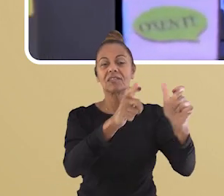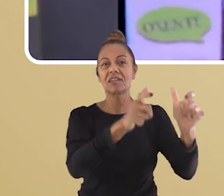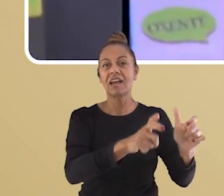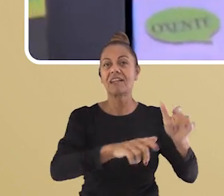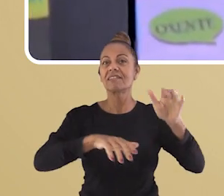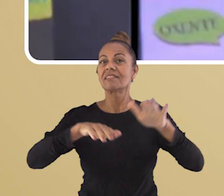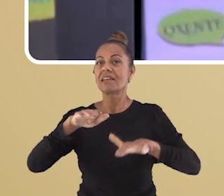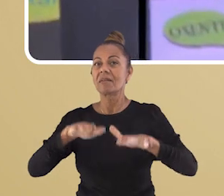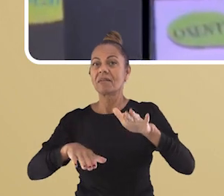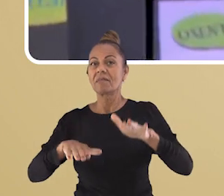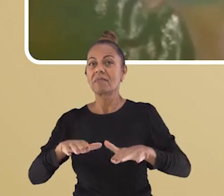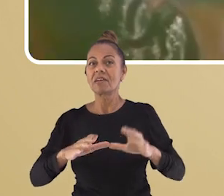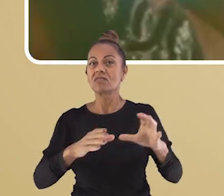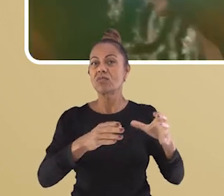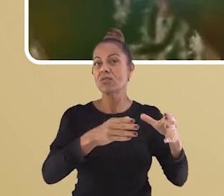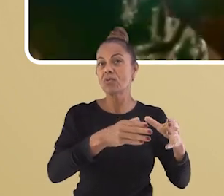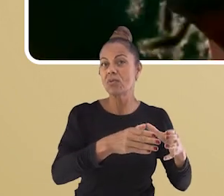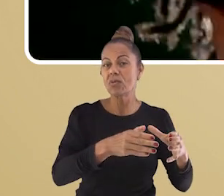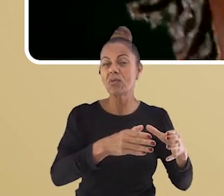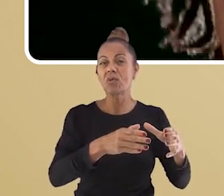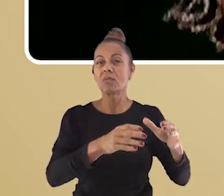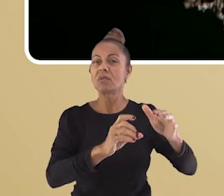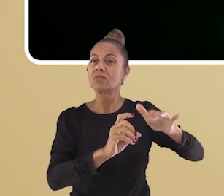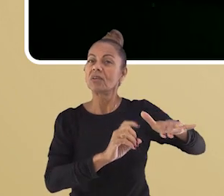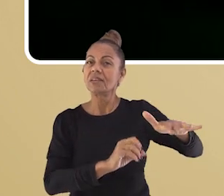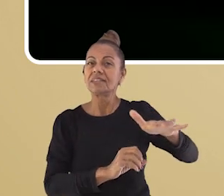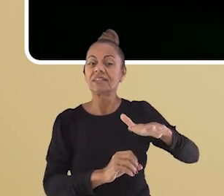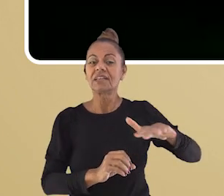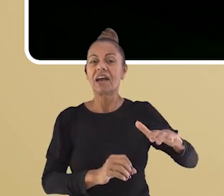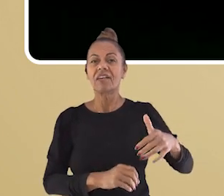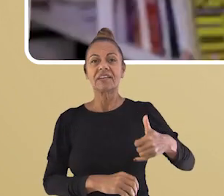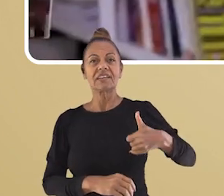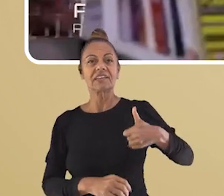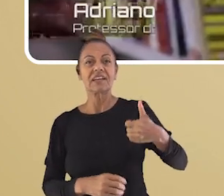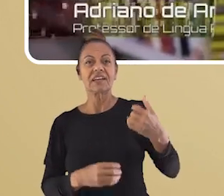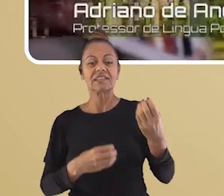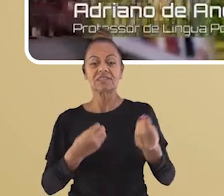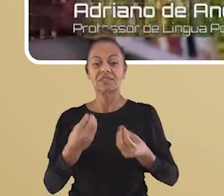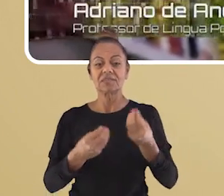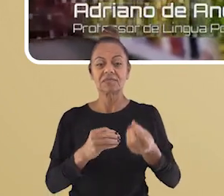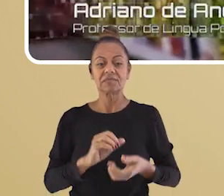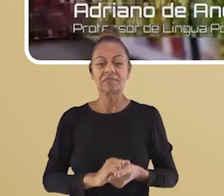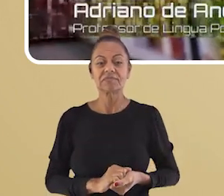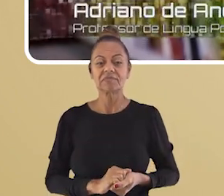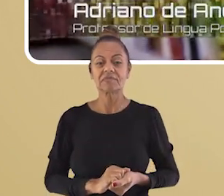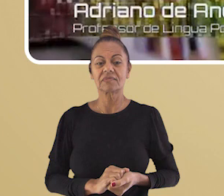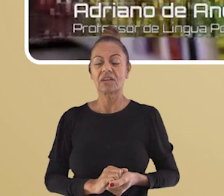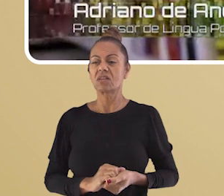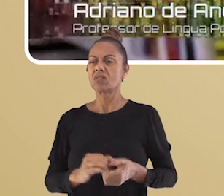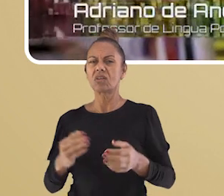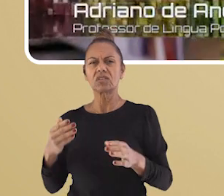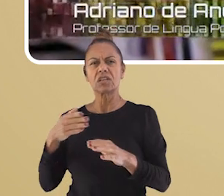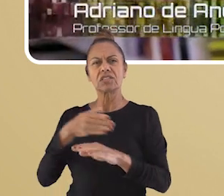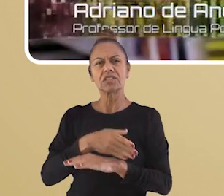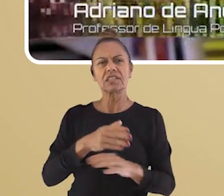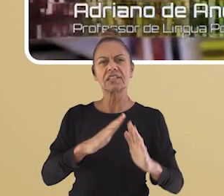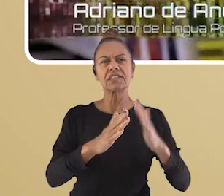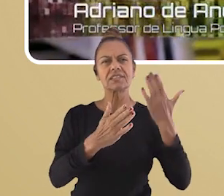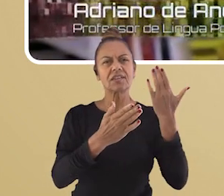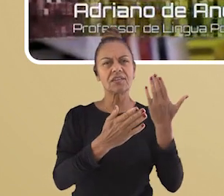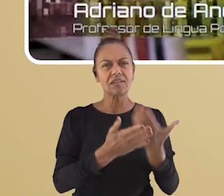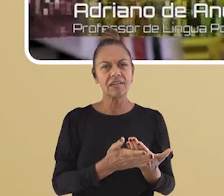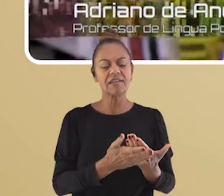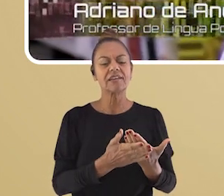classe social, idade... pera aí que tu já vai ver. O estudante chega na escola trazendo